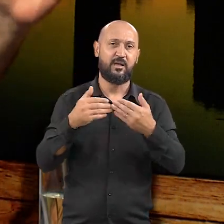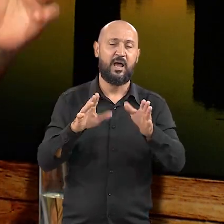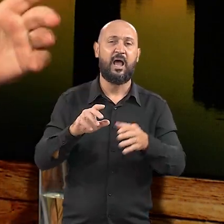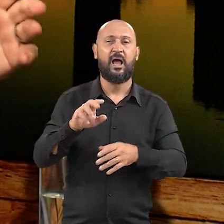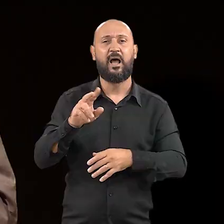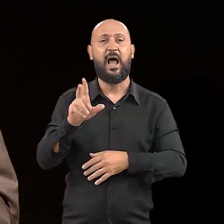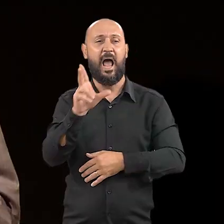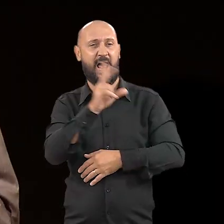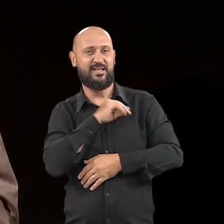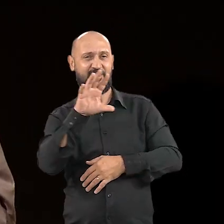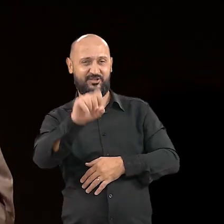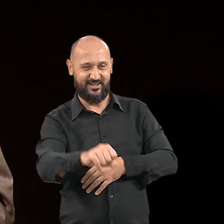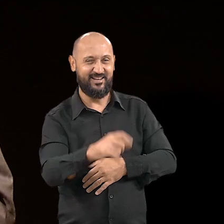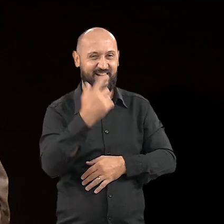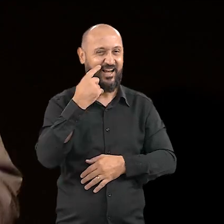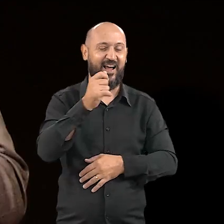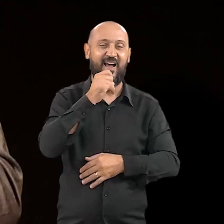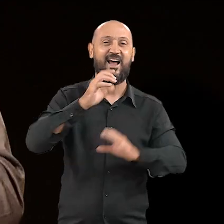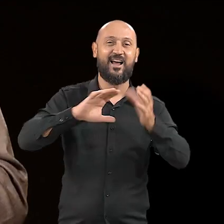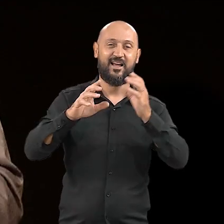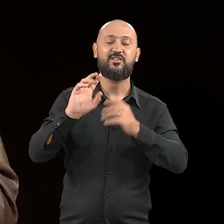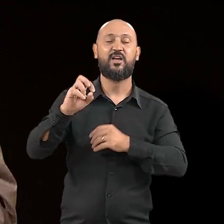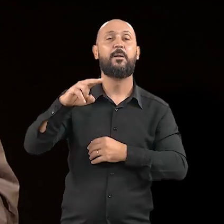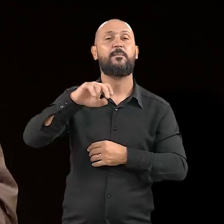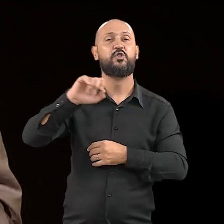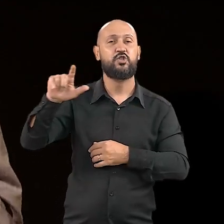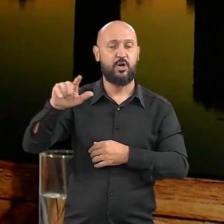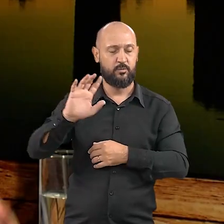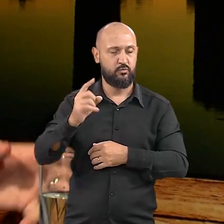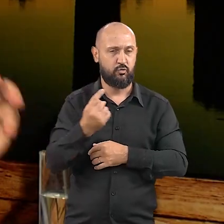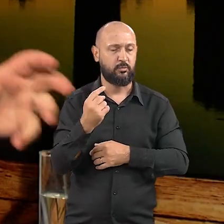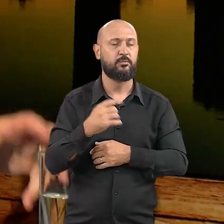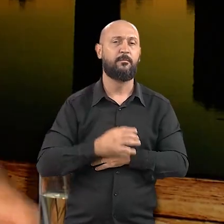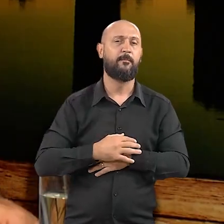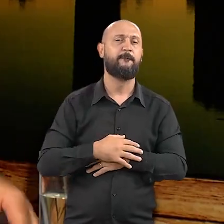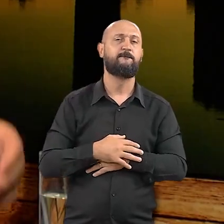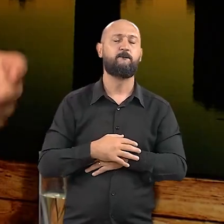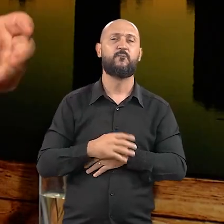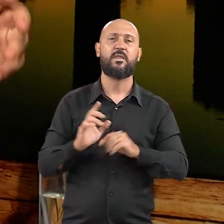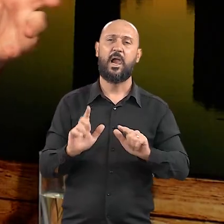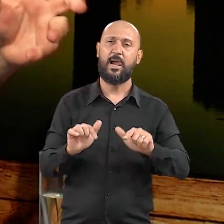Te Pego ainda. O Ai Se Eu Te Pego ainda. Era o Michel já, só o Michel. Michel sozinho, estava